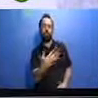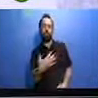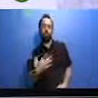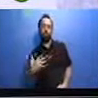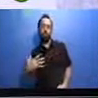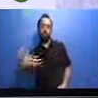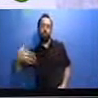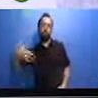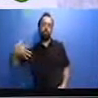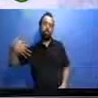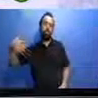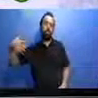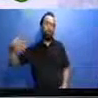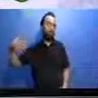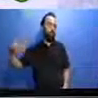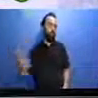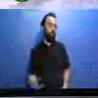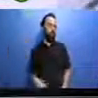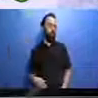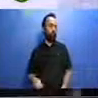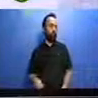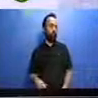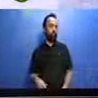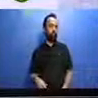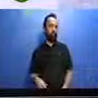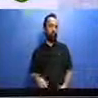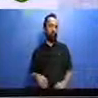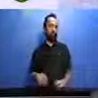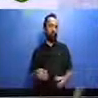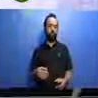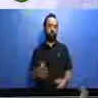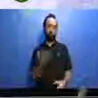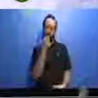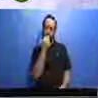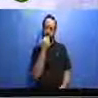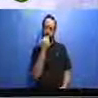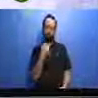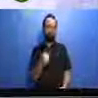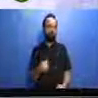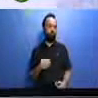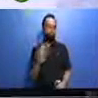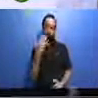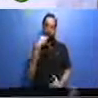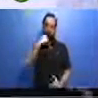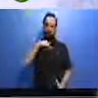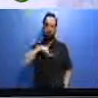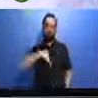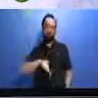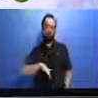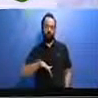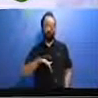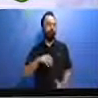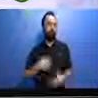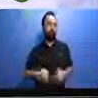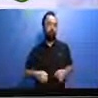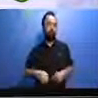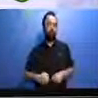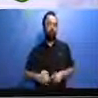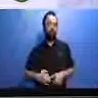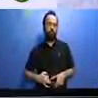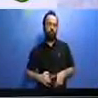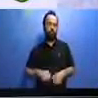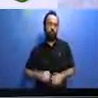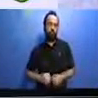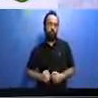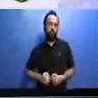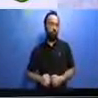e termina no amebócito. E aí fornece nutrientes para o organismo, para a esponja, do modo geral, se manter viva, crescer